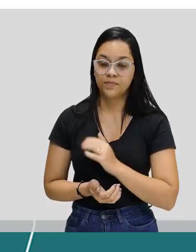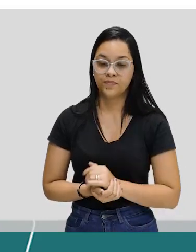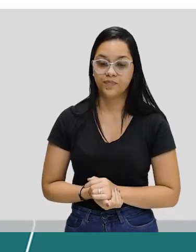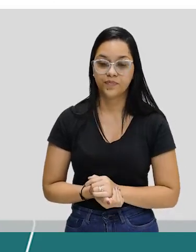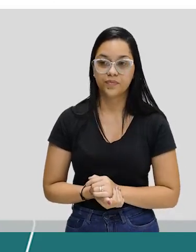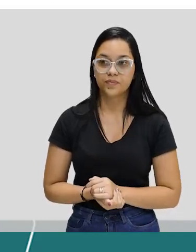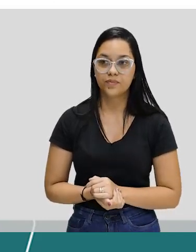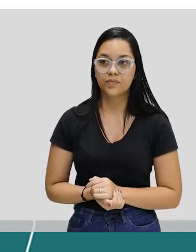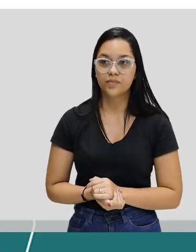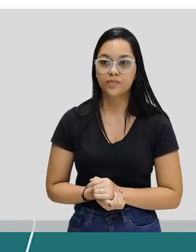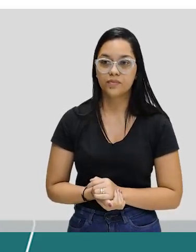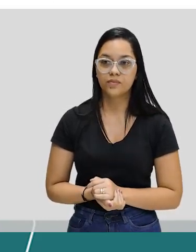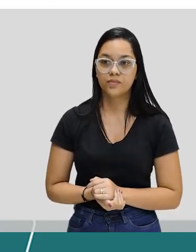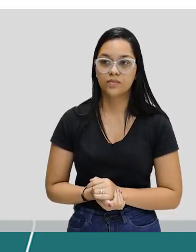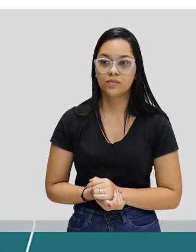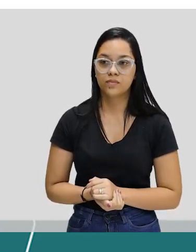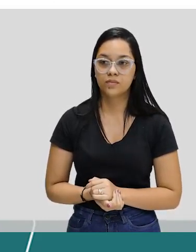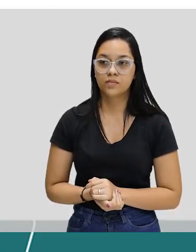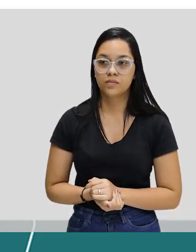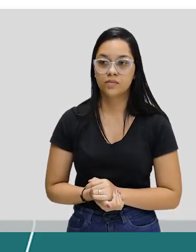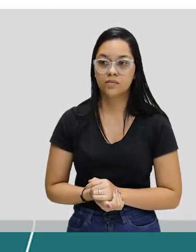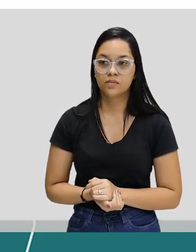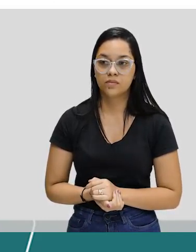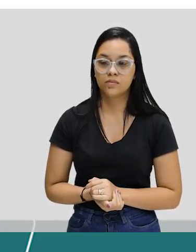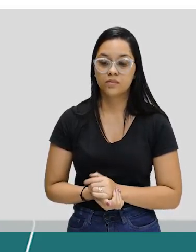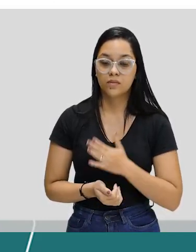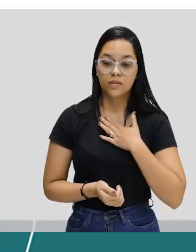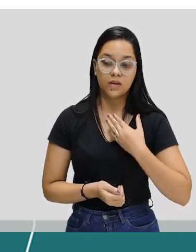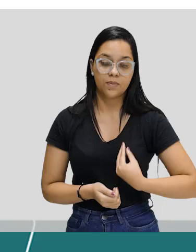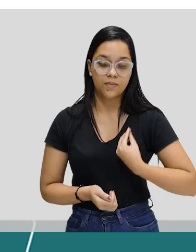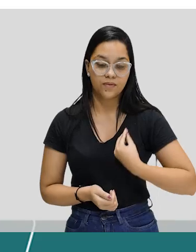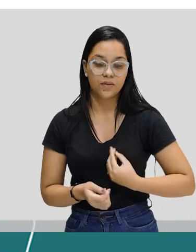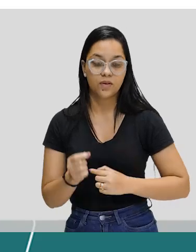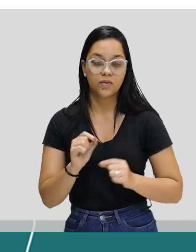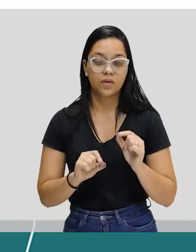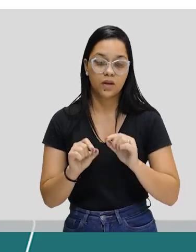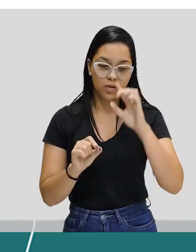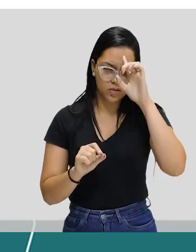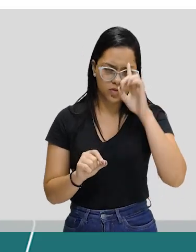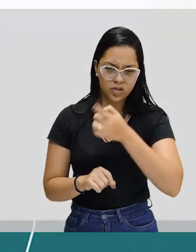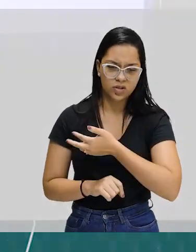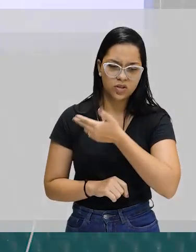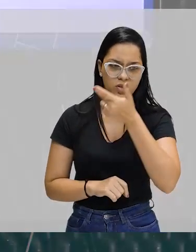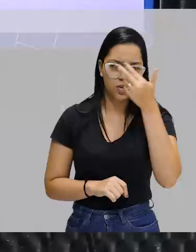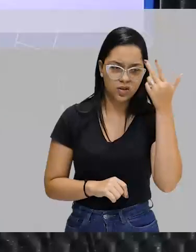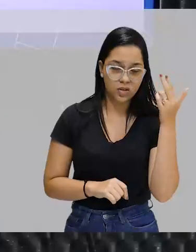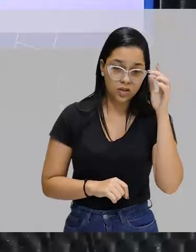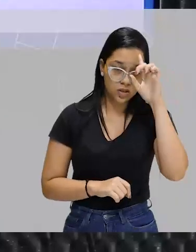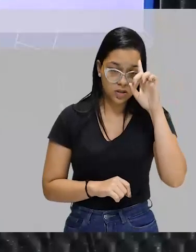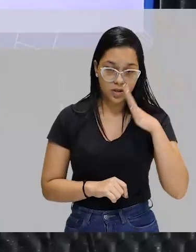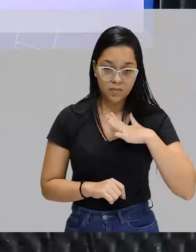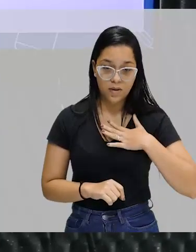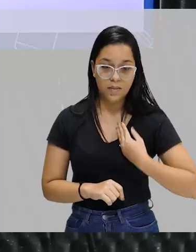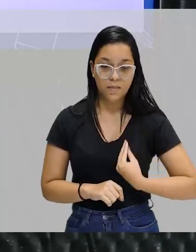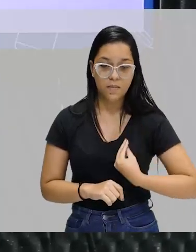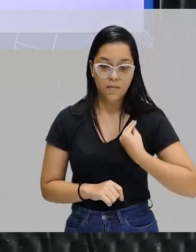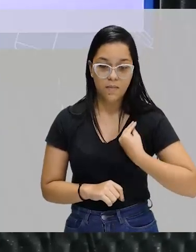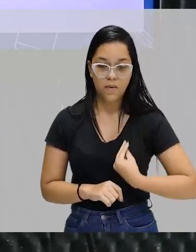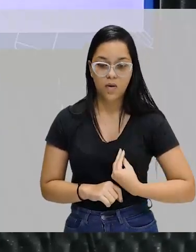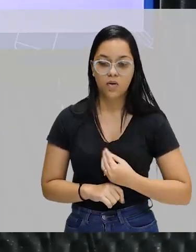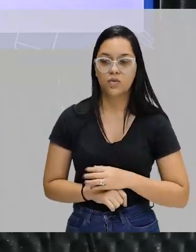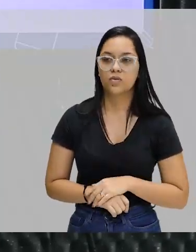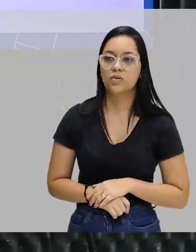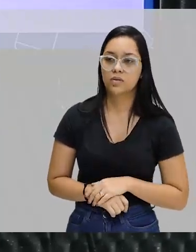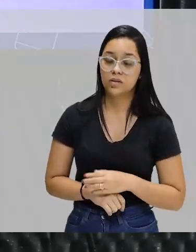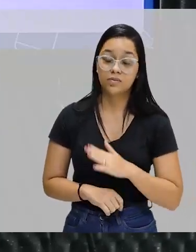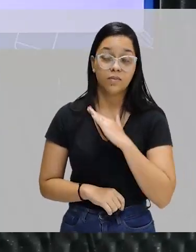Natal à minha morte. Minha vida é o meu dia de Natal, dia da minha morte. Também